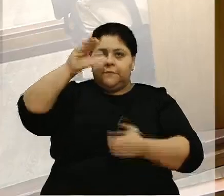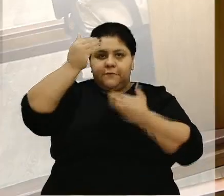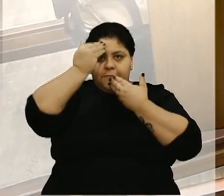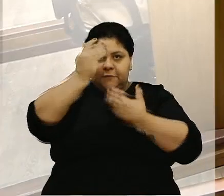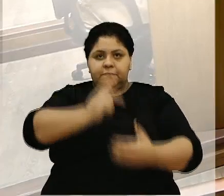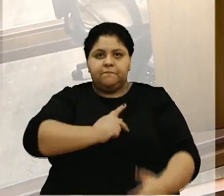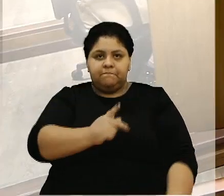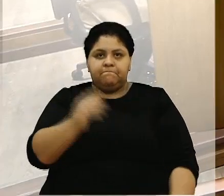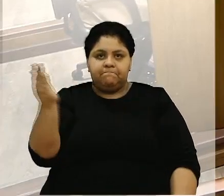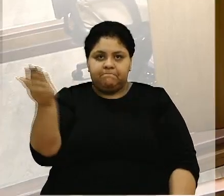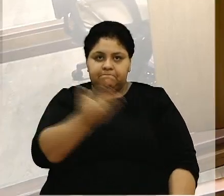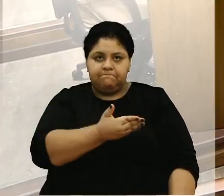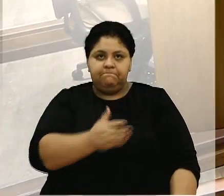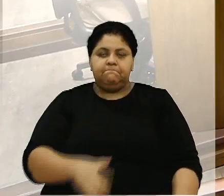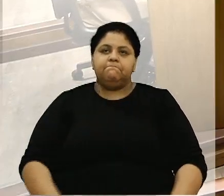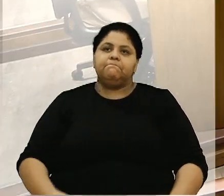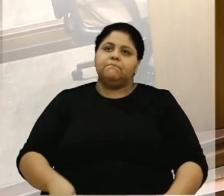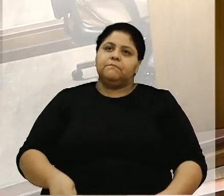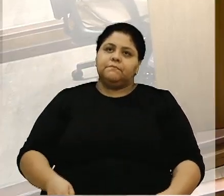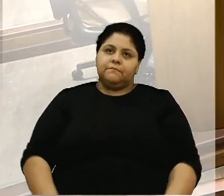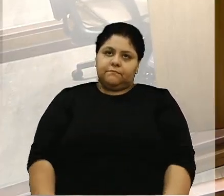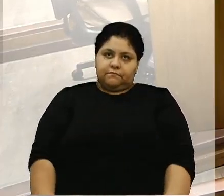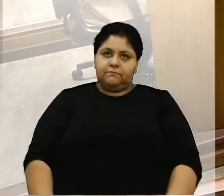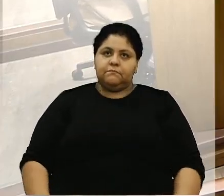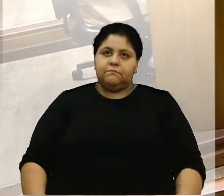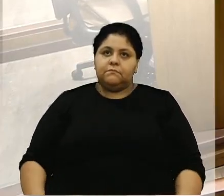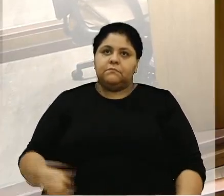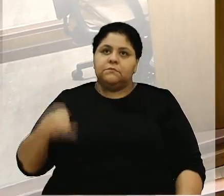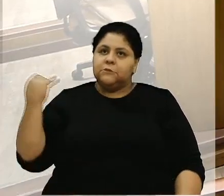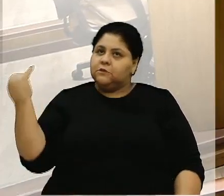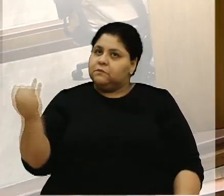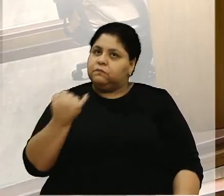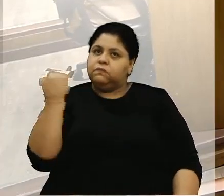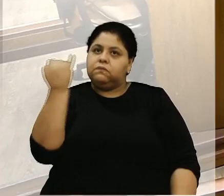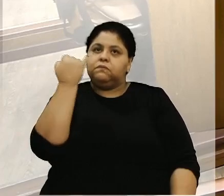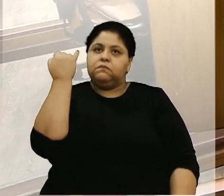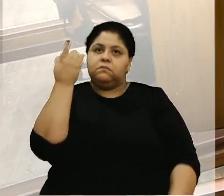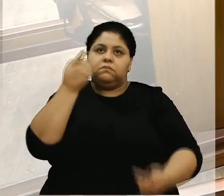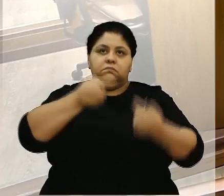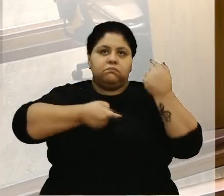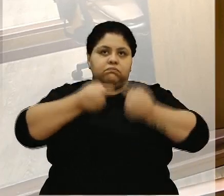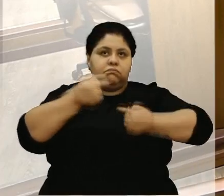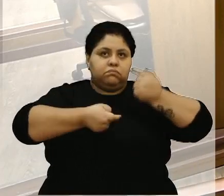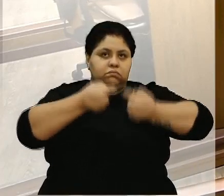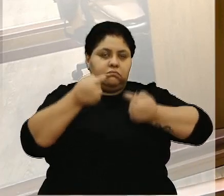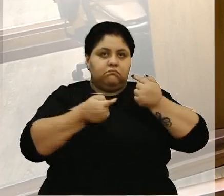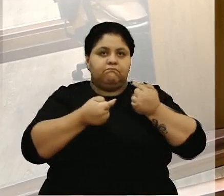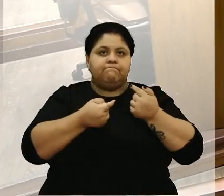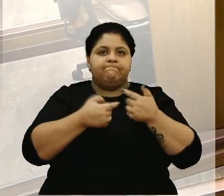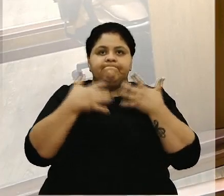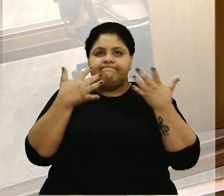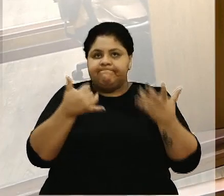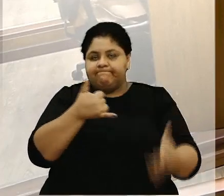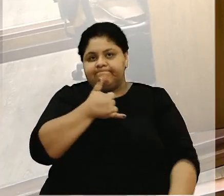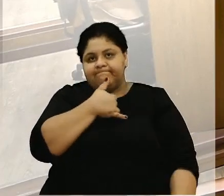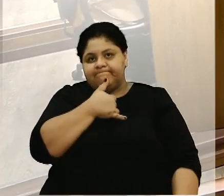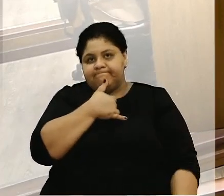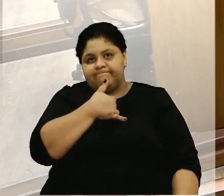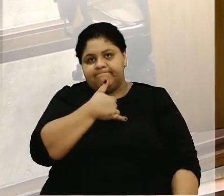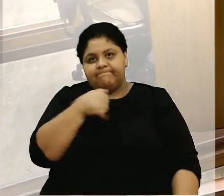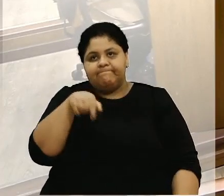senhora presidente, senhoras e senhores vereadores. É importantíssima essa discussão. Pena que, infelizmente, a